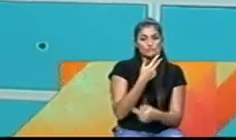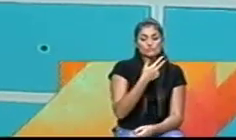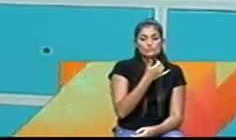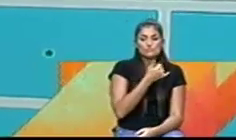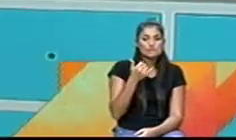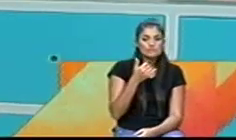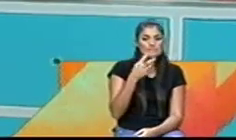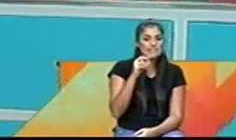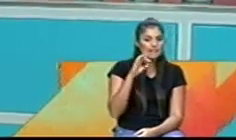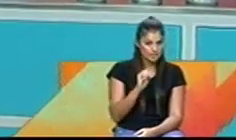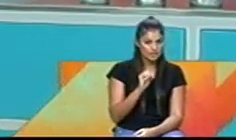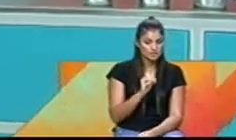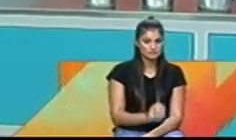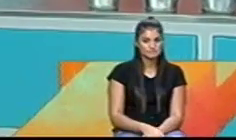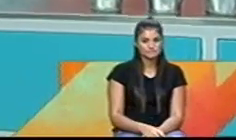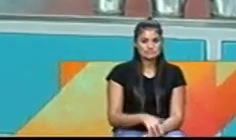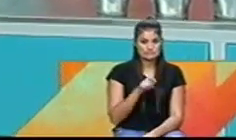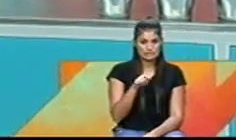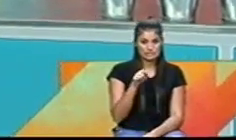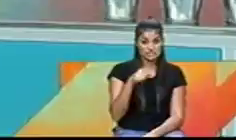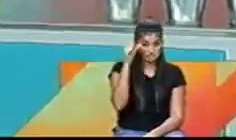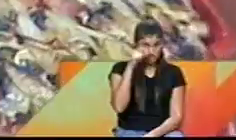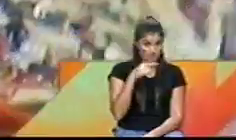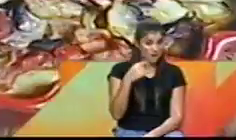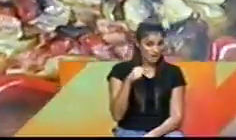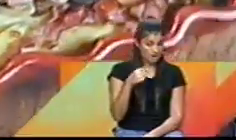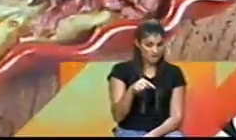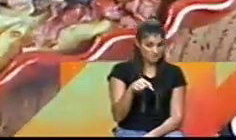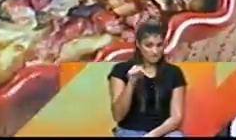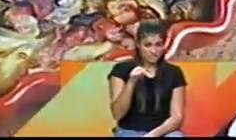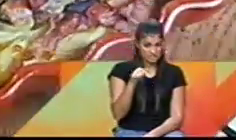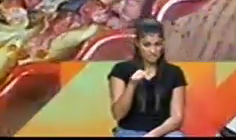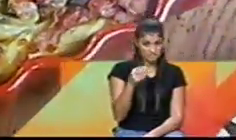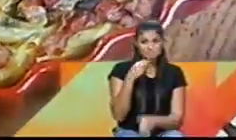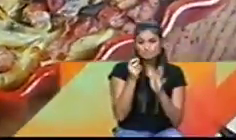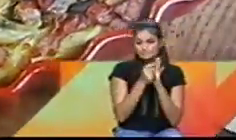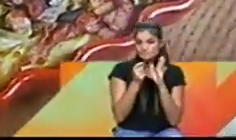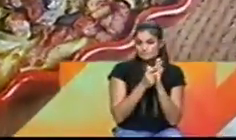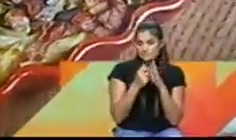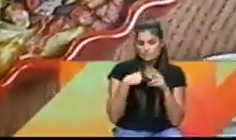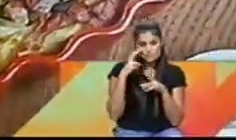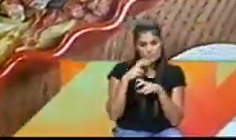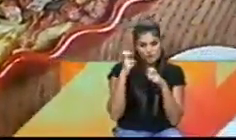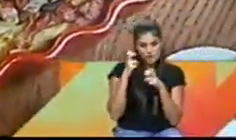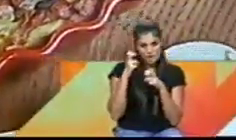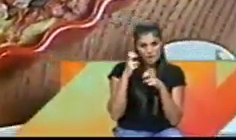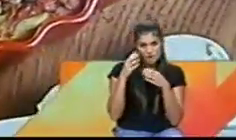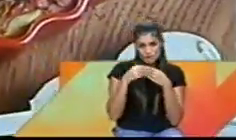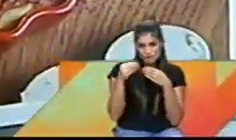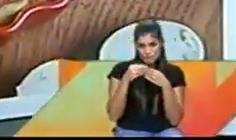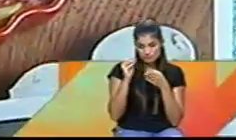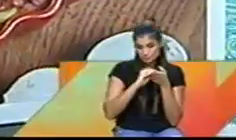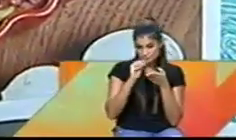vejam. É esta? É. E esta receita tem uma história, sabes? Qual é? Porque esta receita encontrei-a numa folhinha escrita à mão pela minha